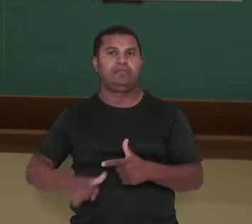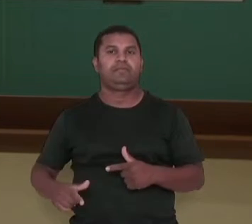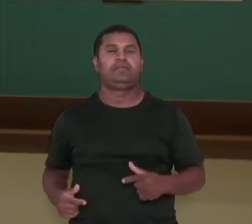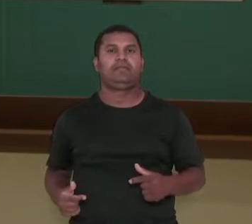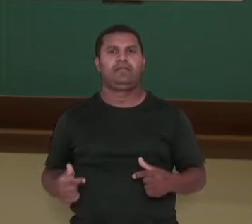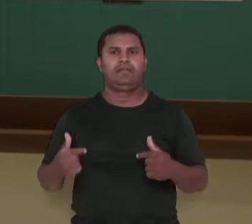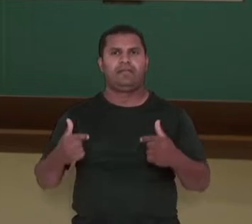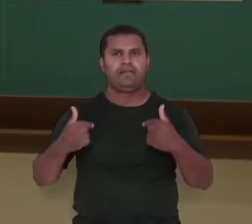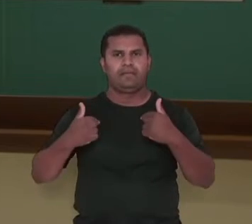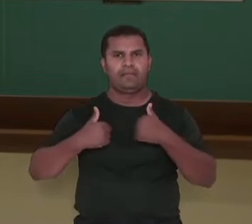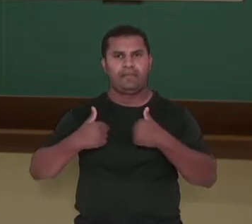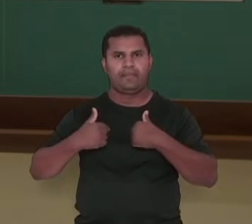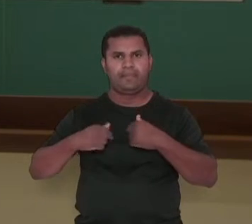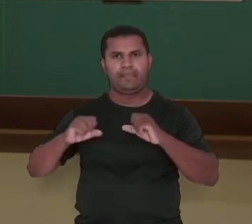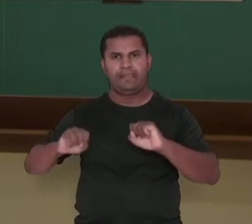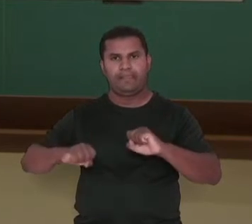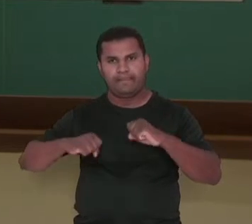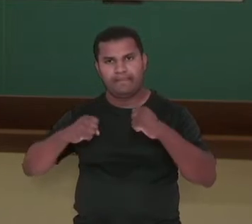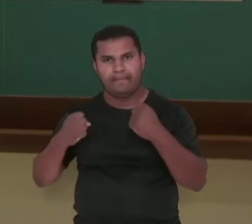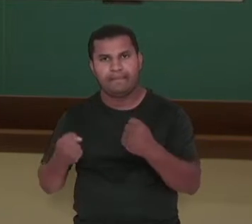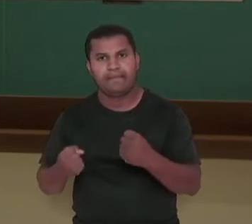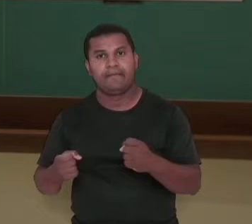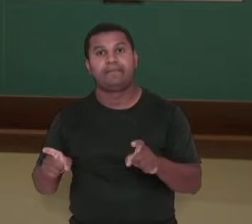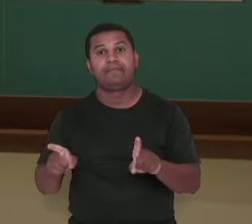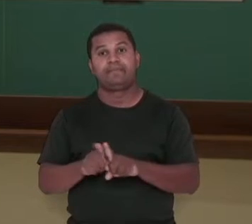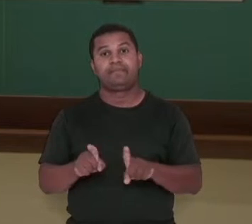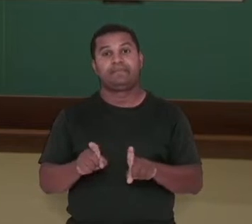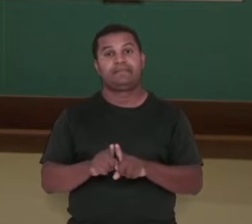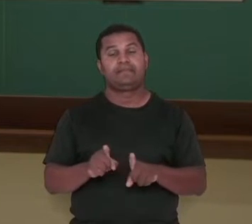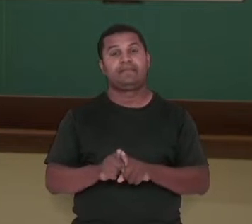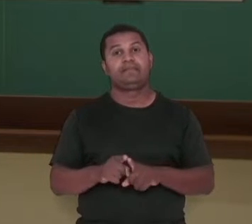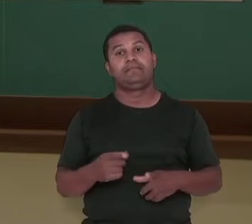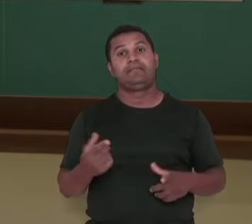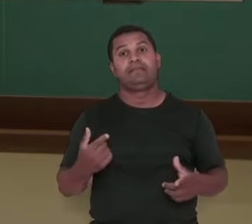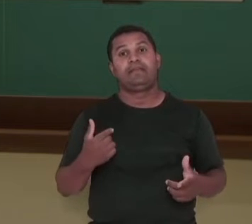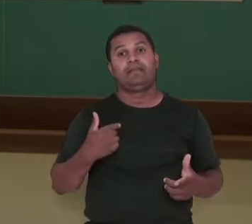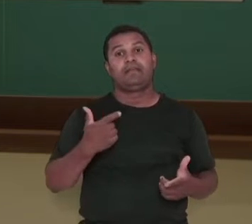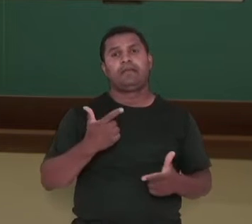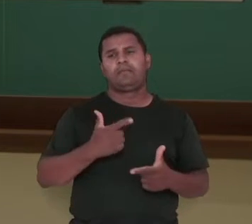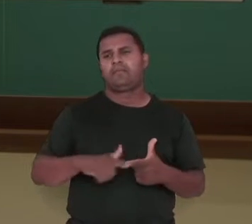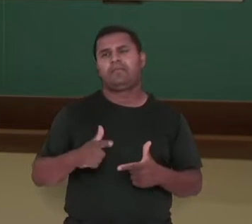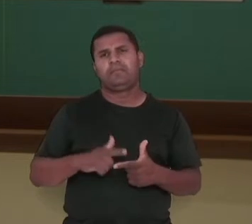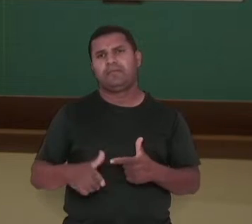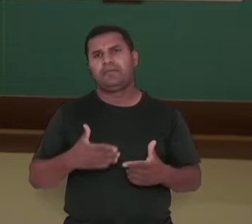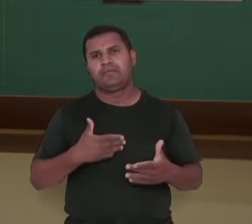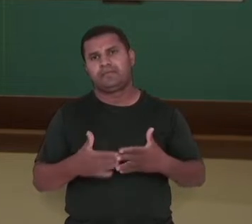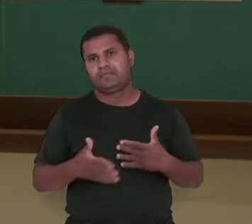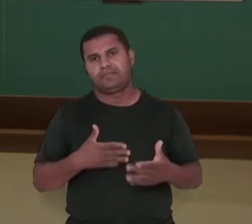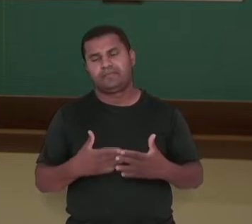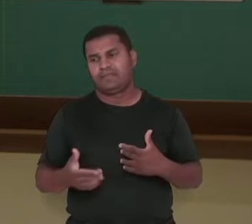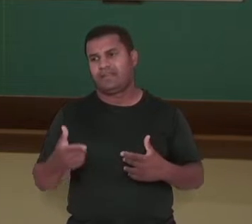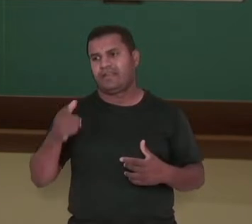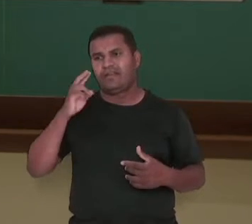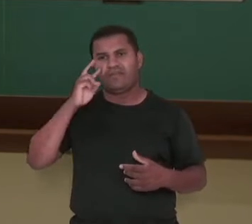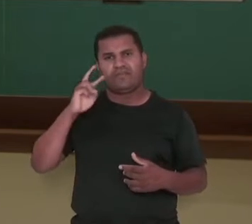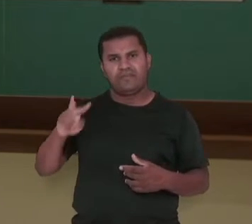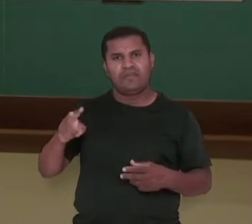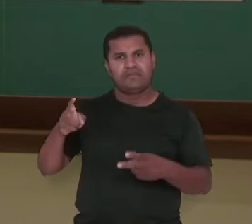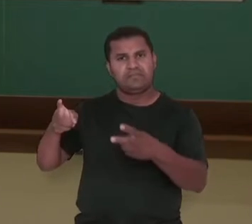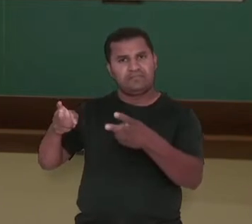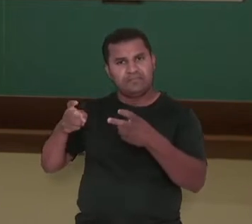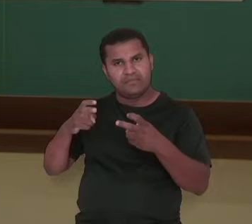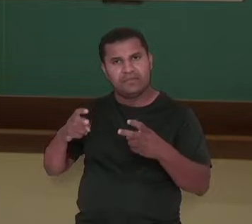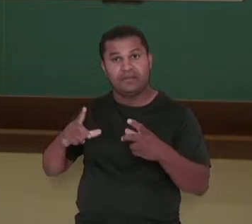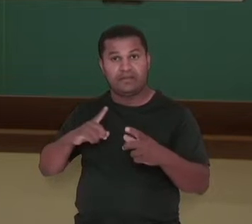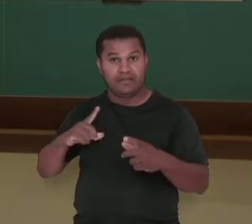resultados. Então, mais uma característica da pessoa proativa, né? Ela age espontaneamente, ou seja, não está esperando a ordem de ninguém para